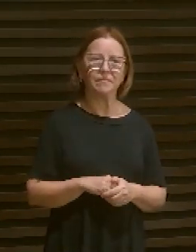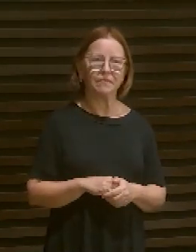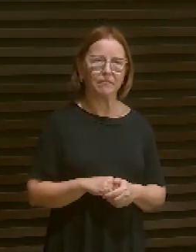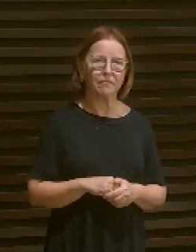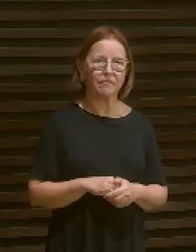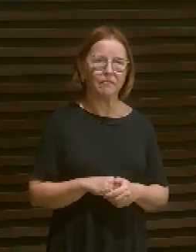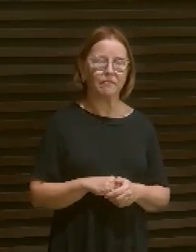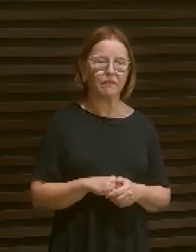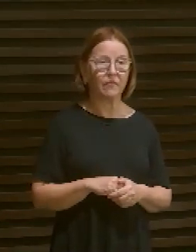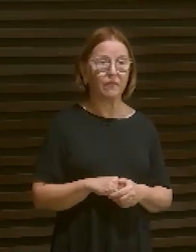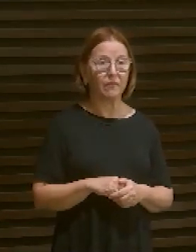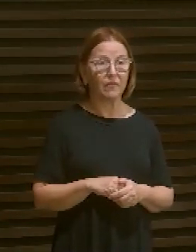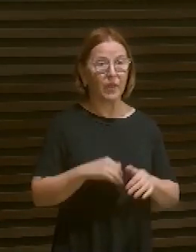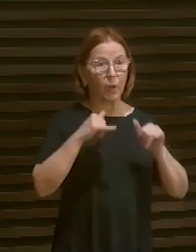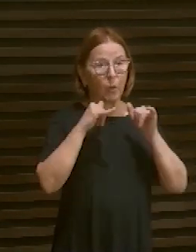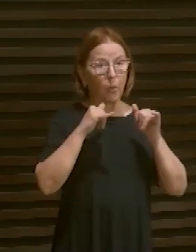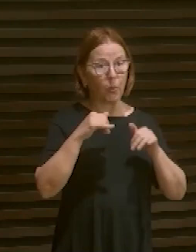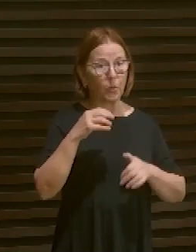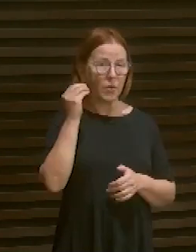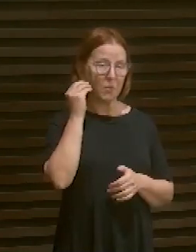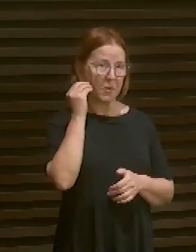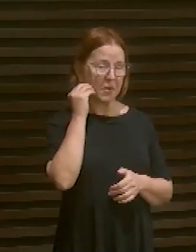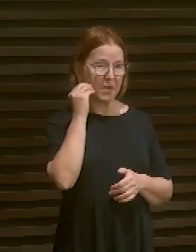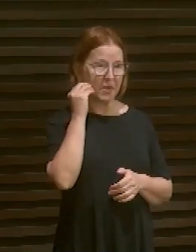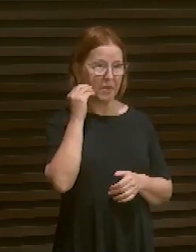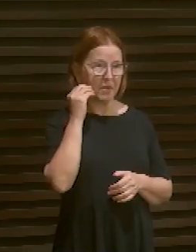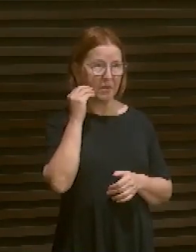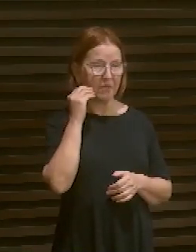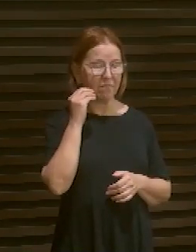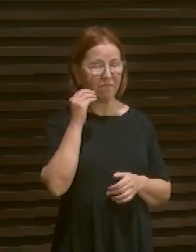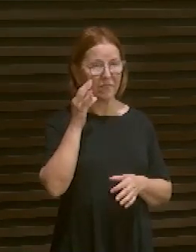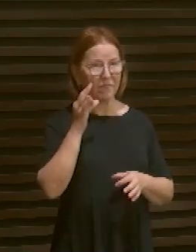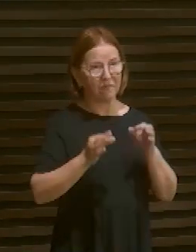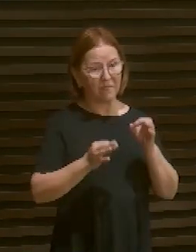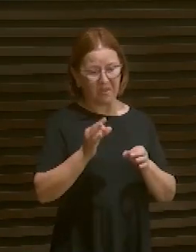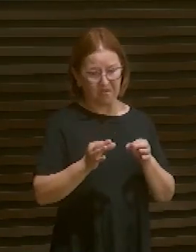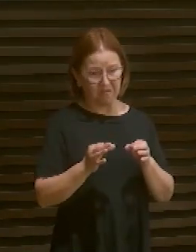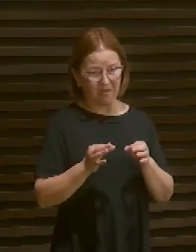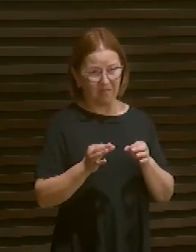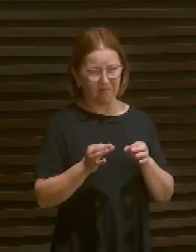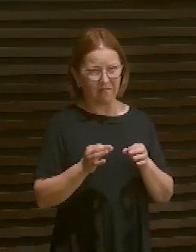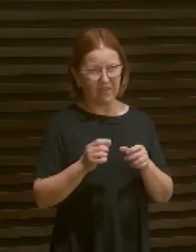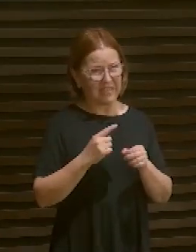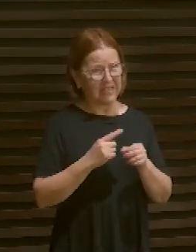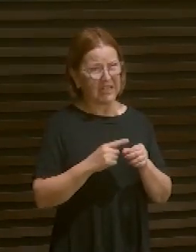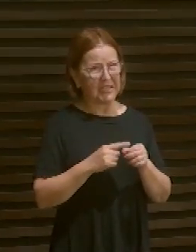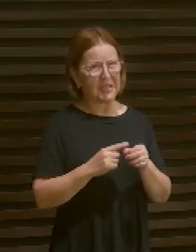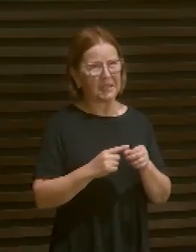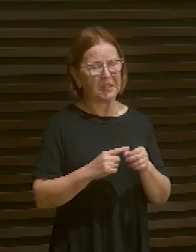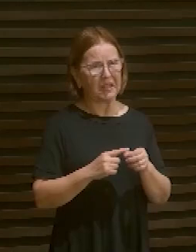Ele compartilhou uma experiência em que o Tribunal de Justiça da cidade de Hamburgo o convocou e o